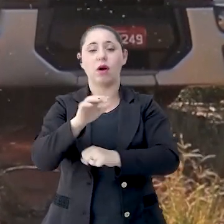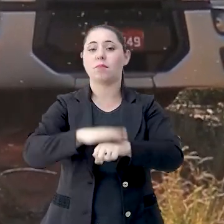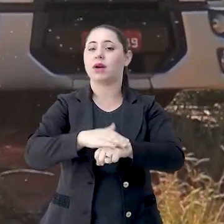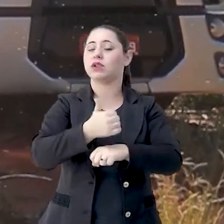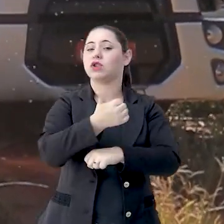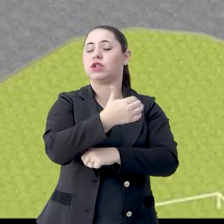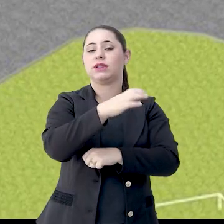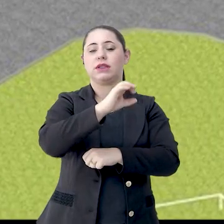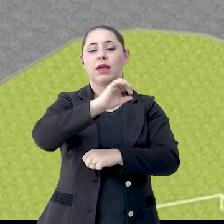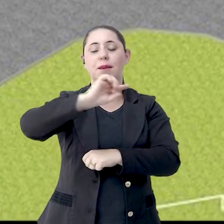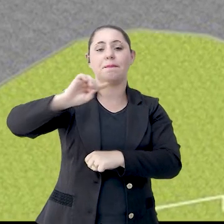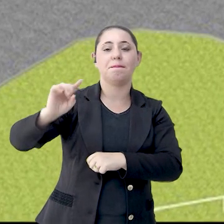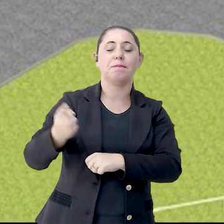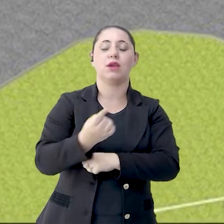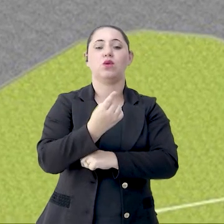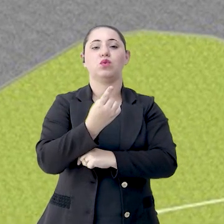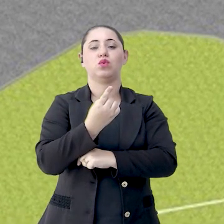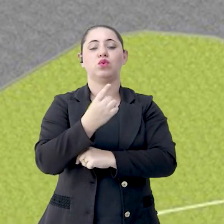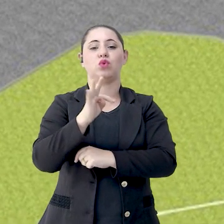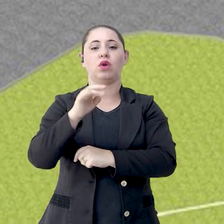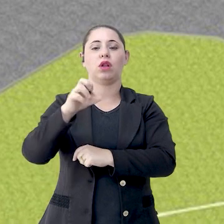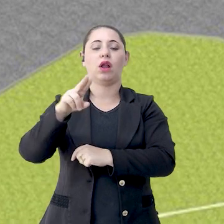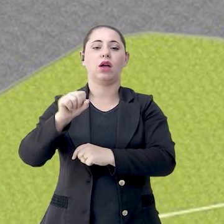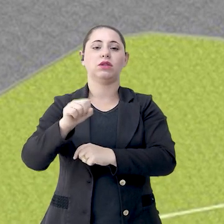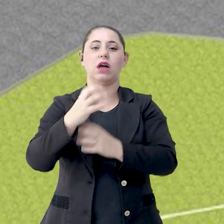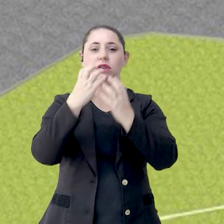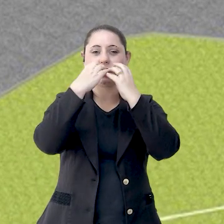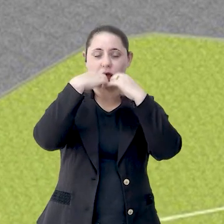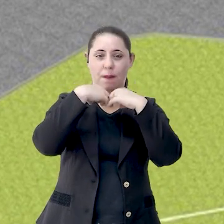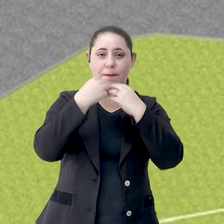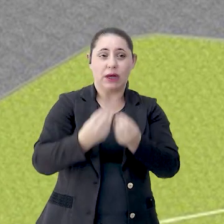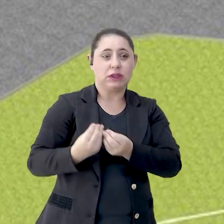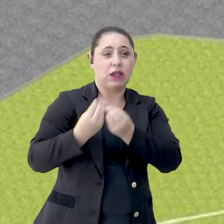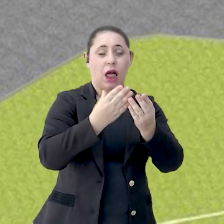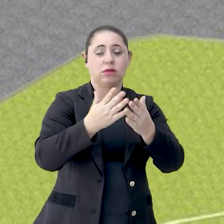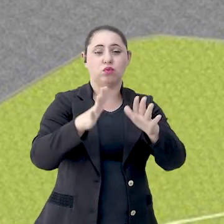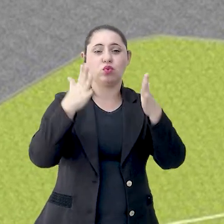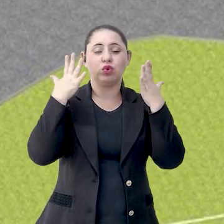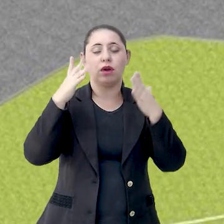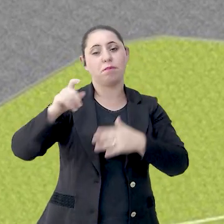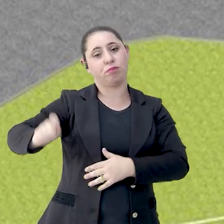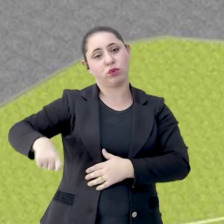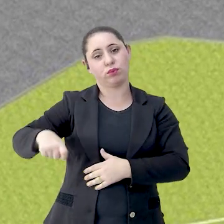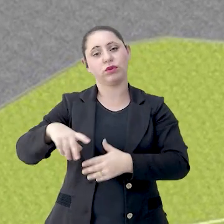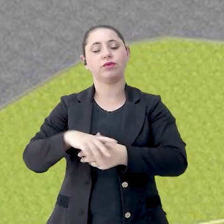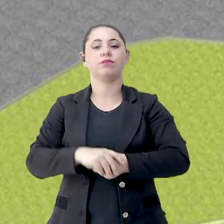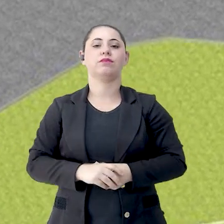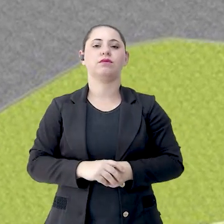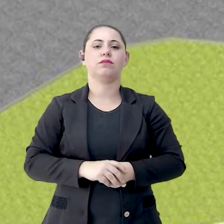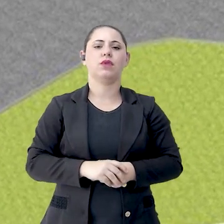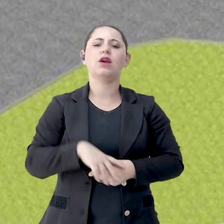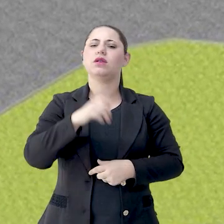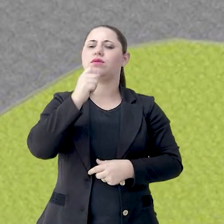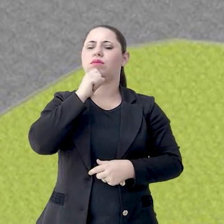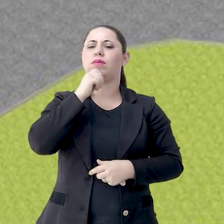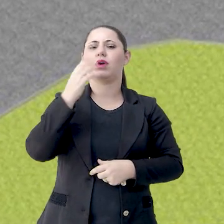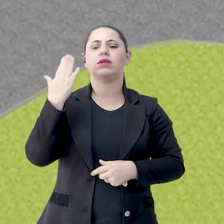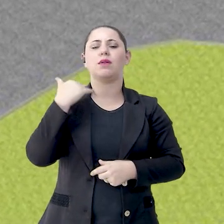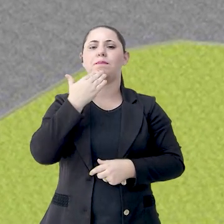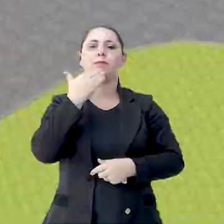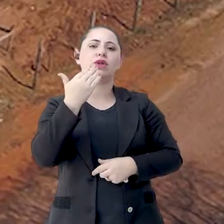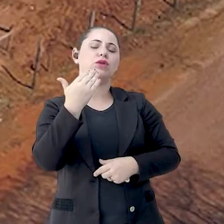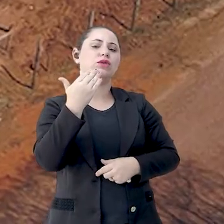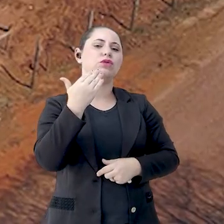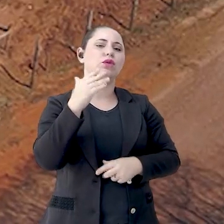Murtinho. Uma antiga reivindicação da população é a obra do quartel do 8º Grupamento de Bombeiros de